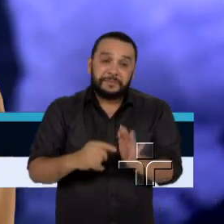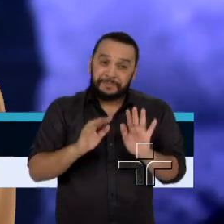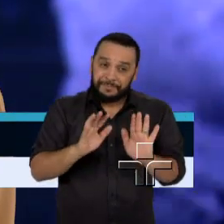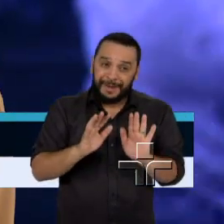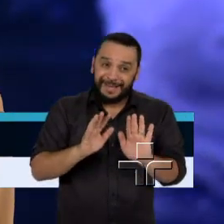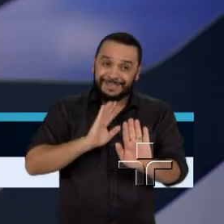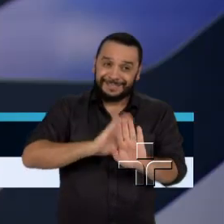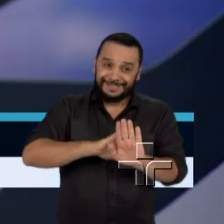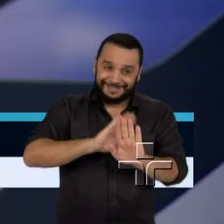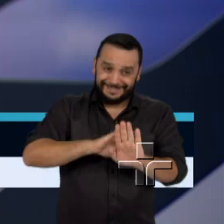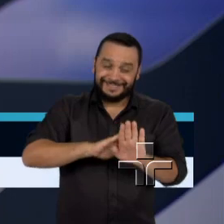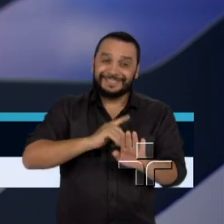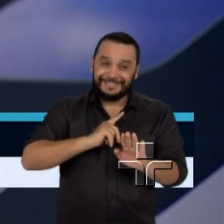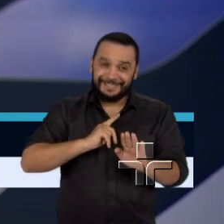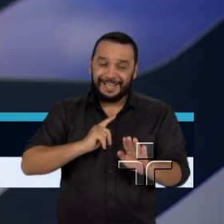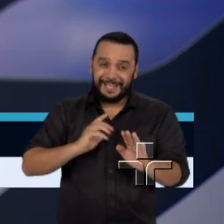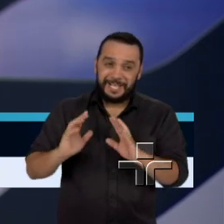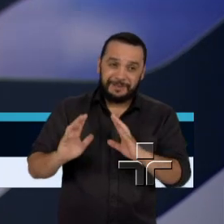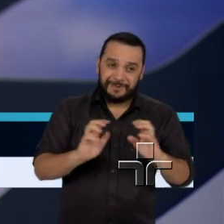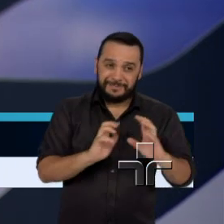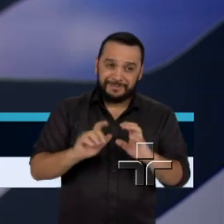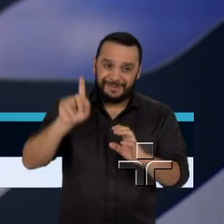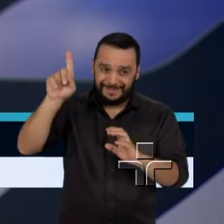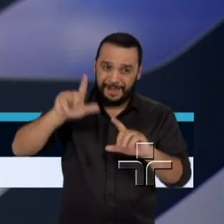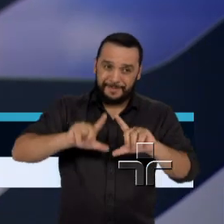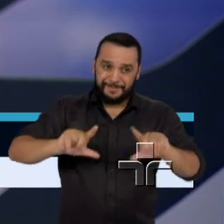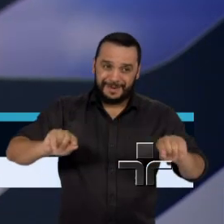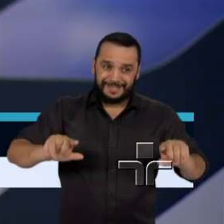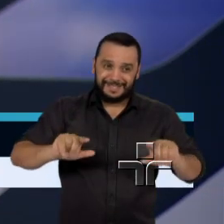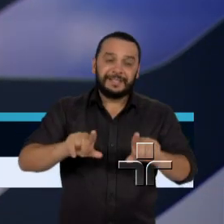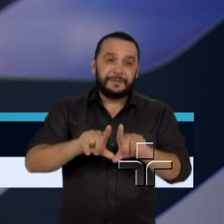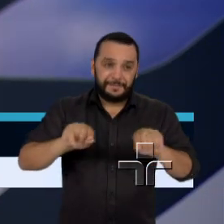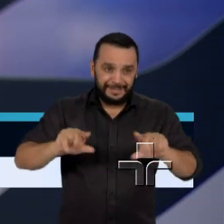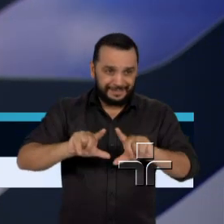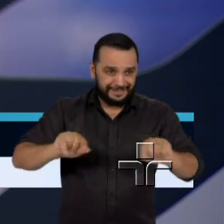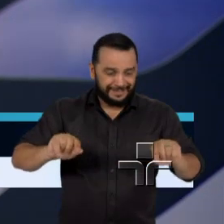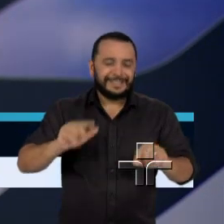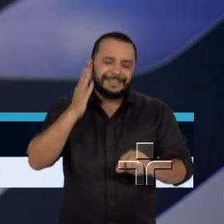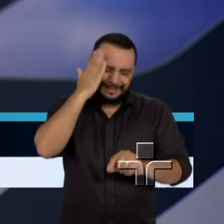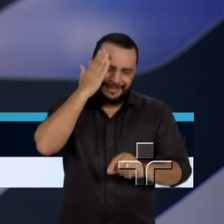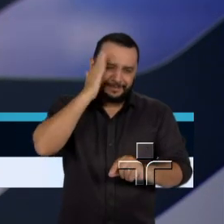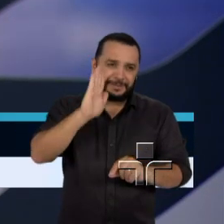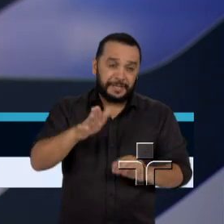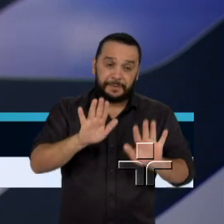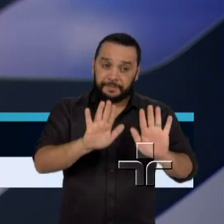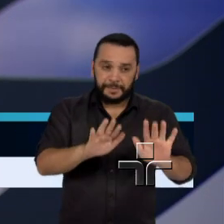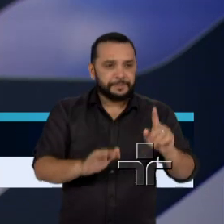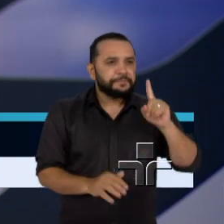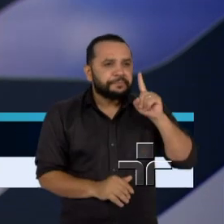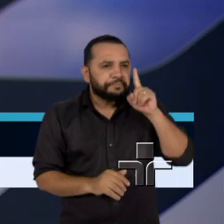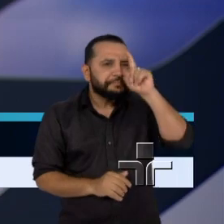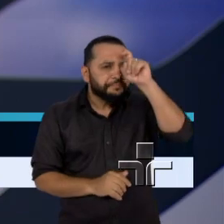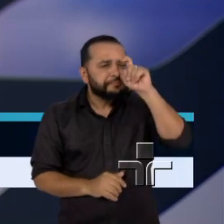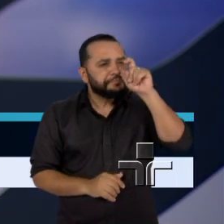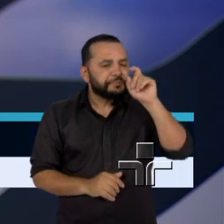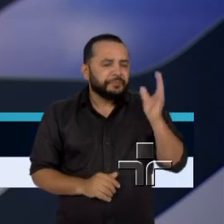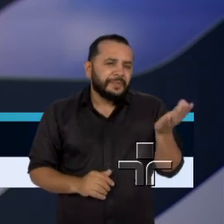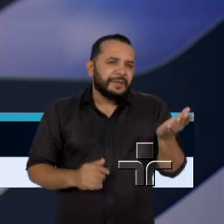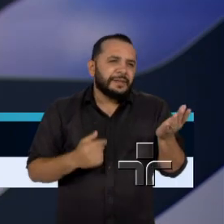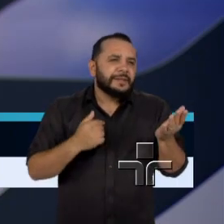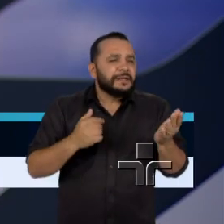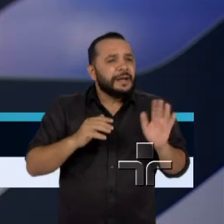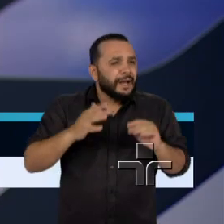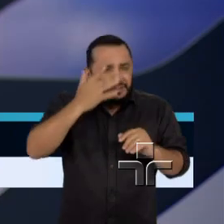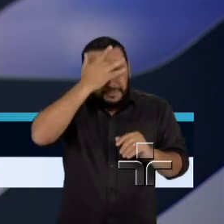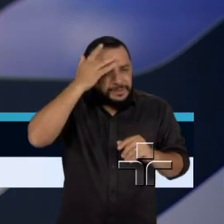melhores, né? No caso do Sérgio Moro, acho que o Sérgio Moro, ele de alguma forma, ele já, como diz o pessoal do mercado de ações, já